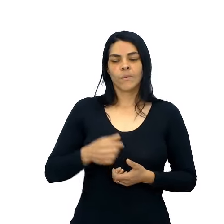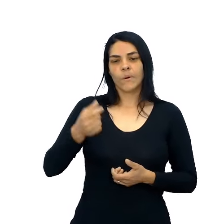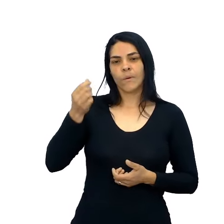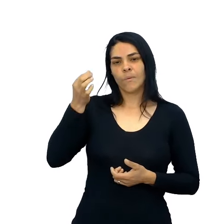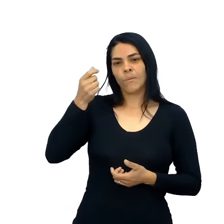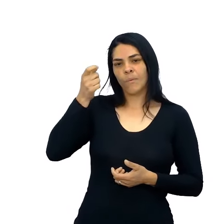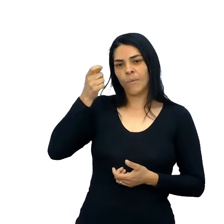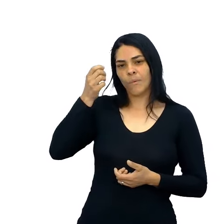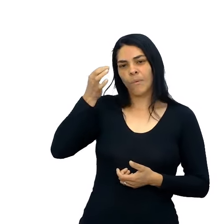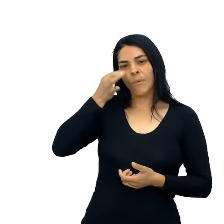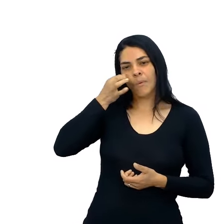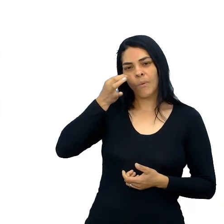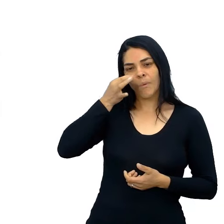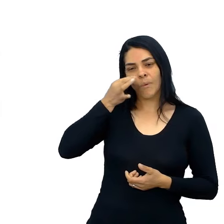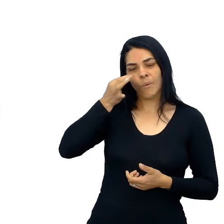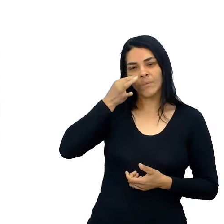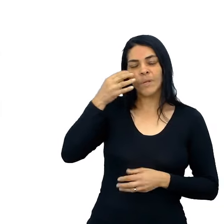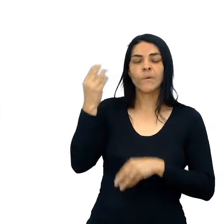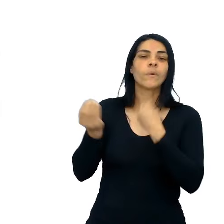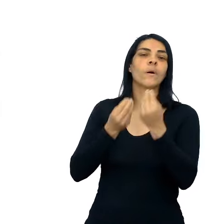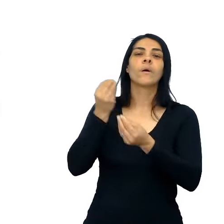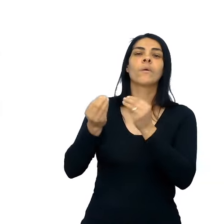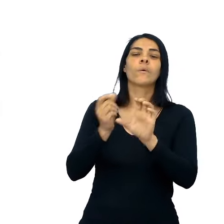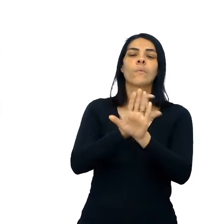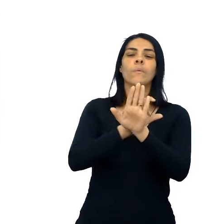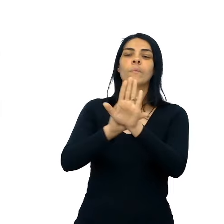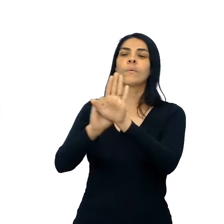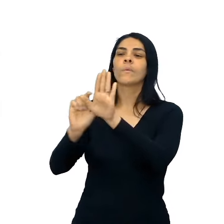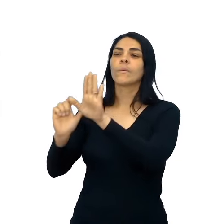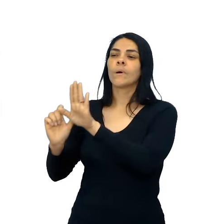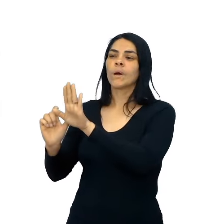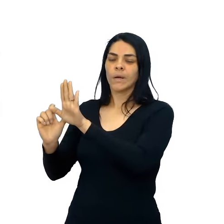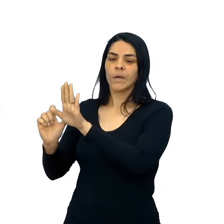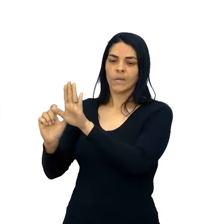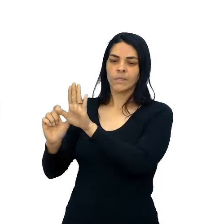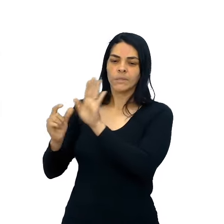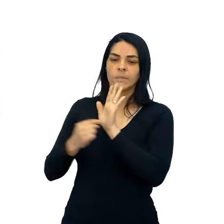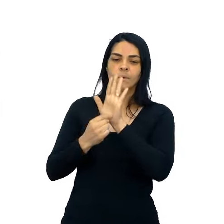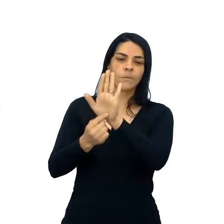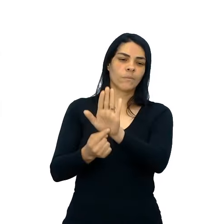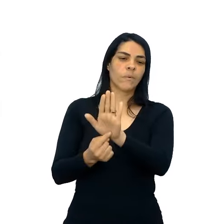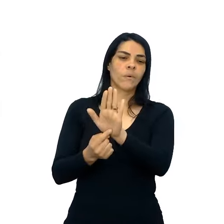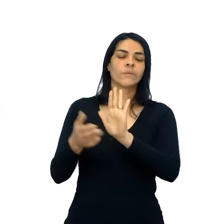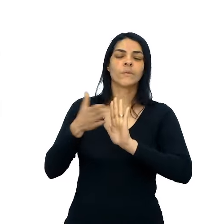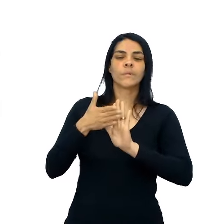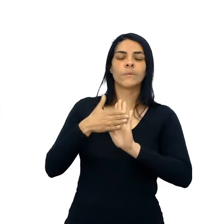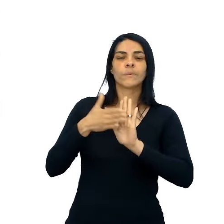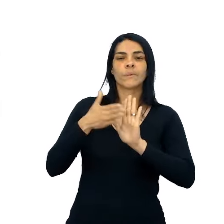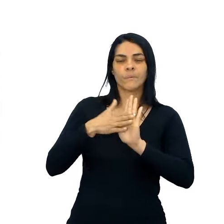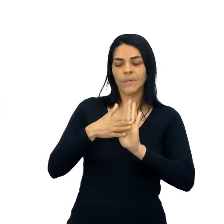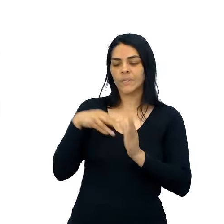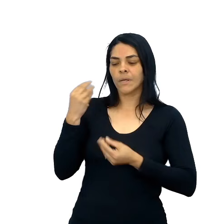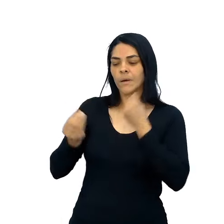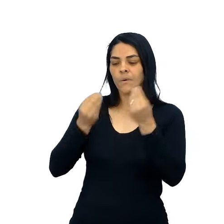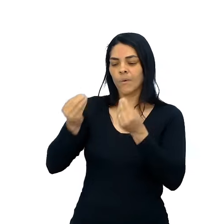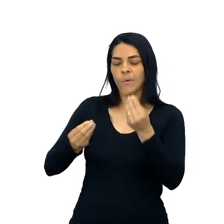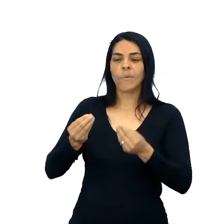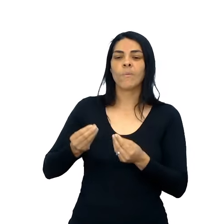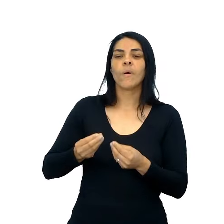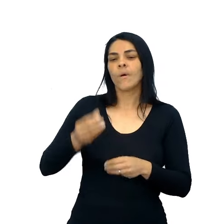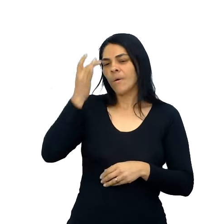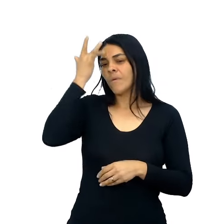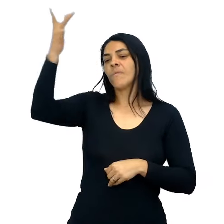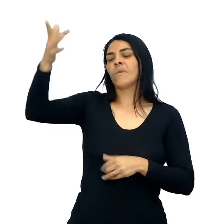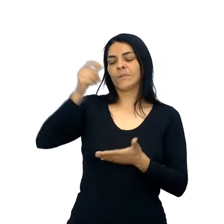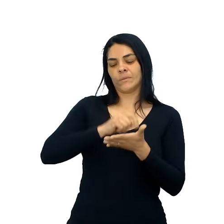vocês como é que esses autores propõem o agrupamento de gêneros textuais que podem facilitar o processo de escrita na